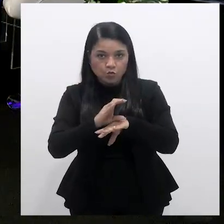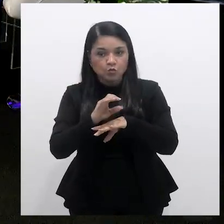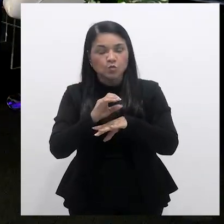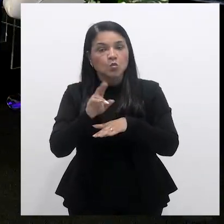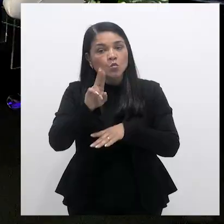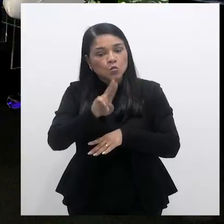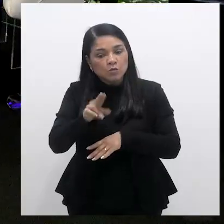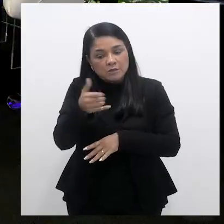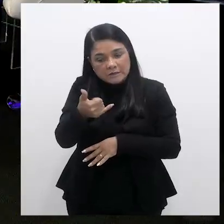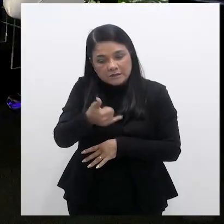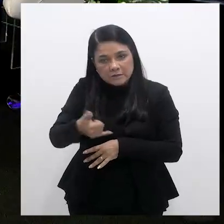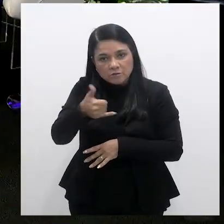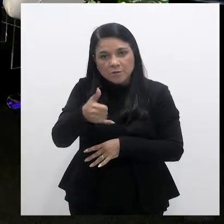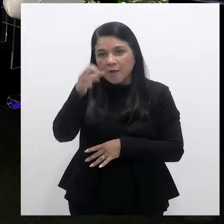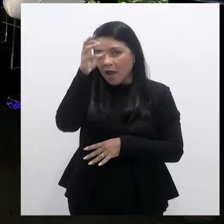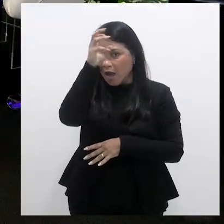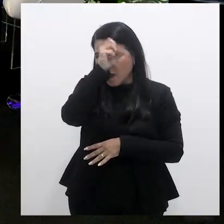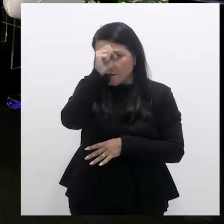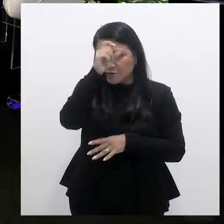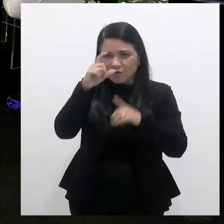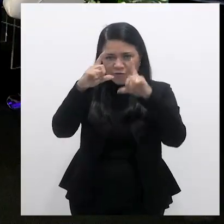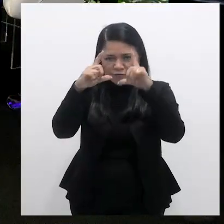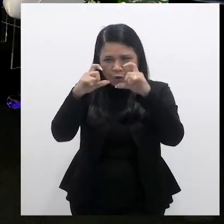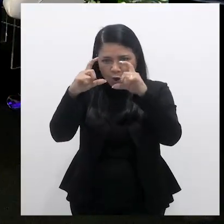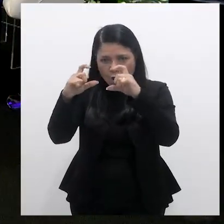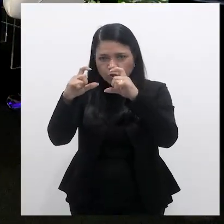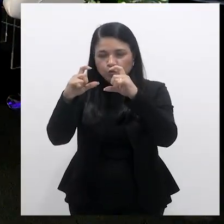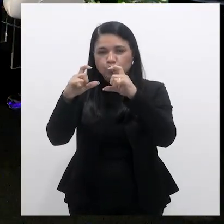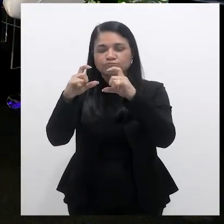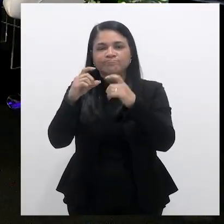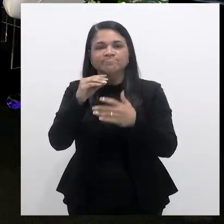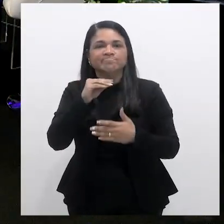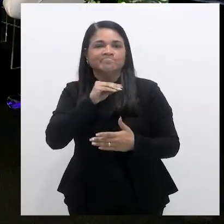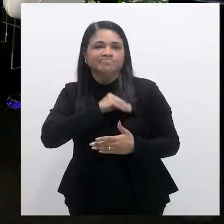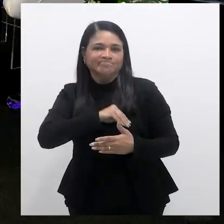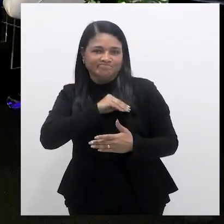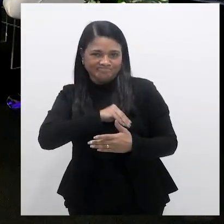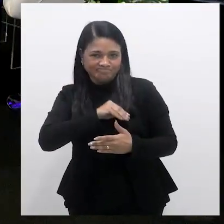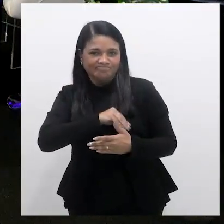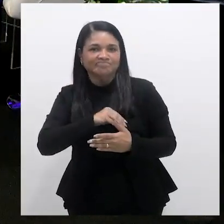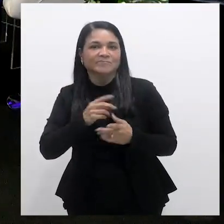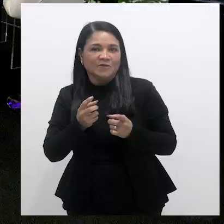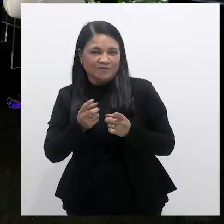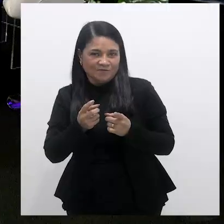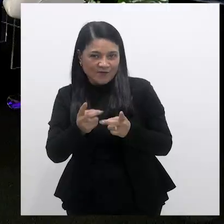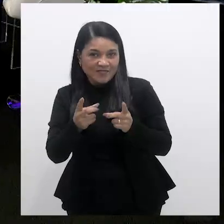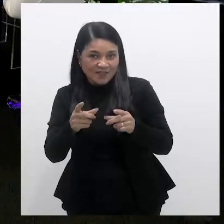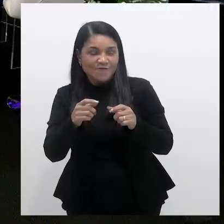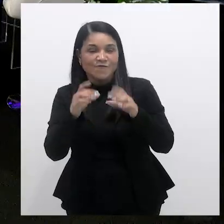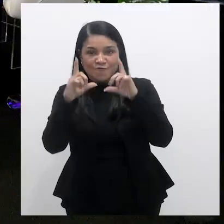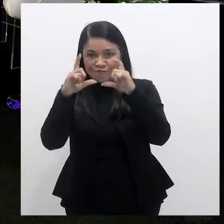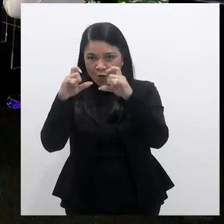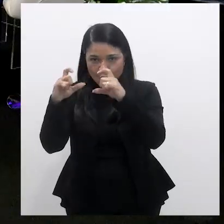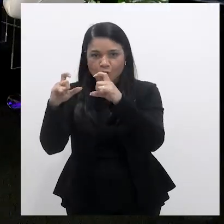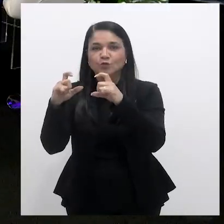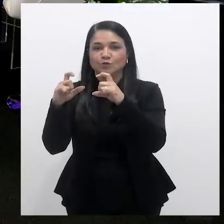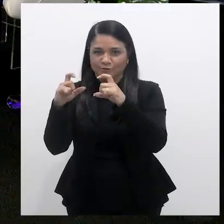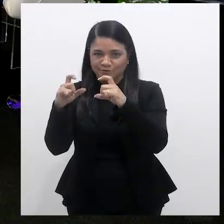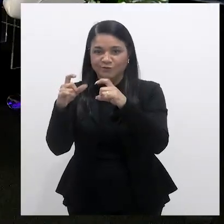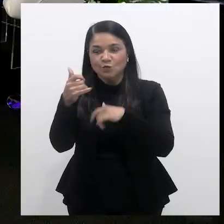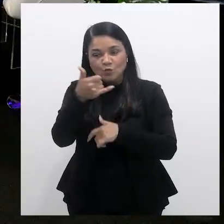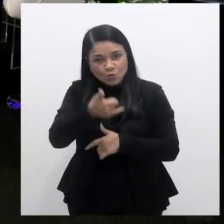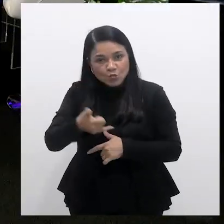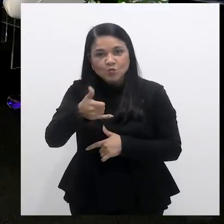usando o celular para aprender a tirar fotos, gerar renda, monetizar realmente com essa ferramenta que muitas vezes é